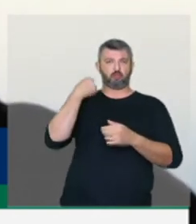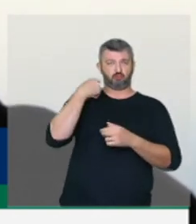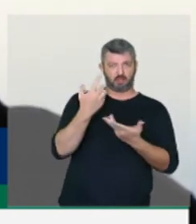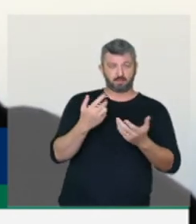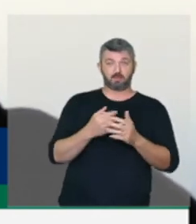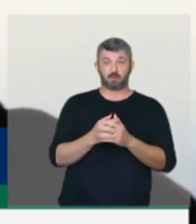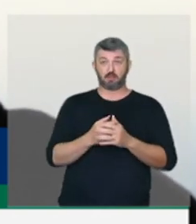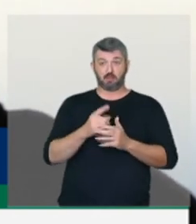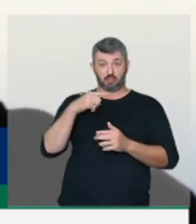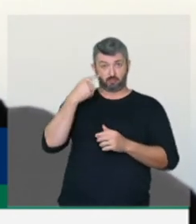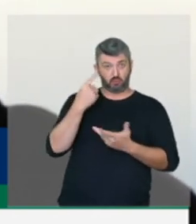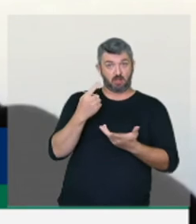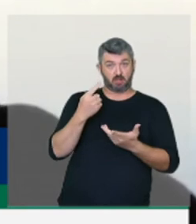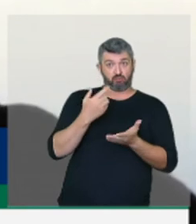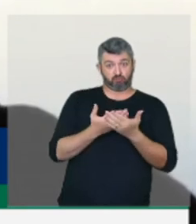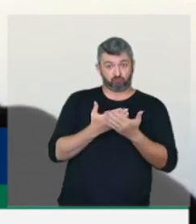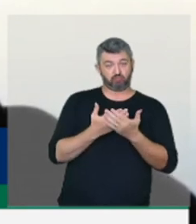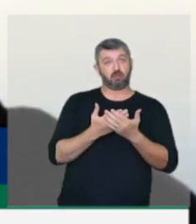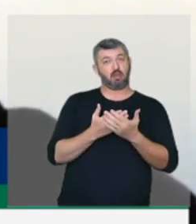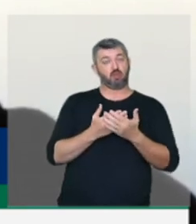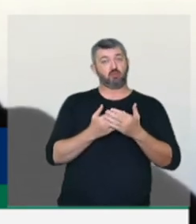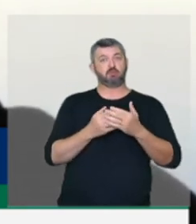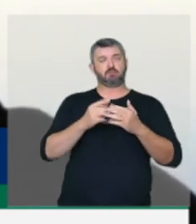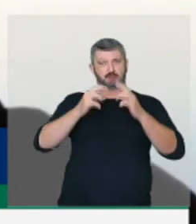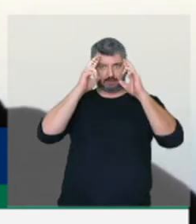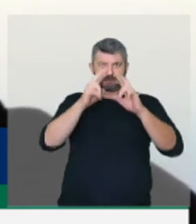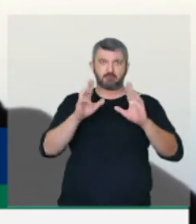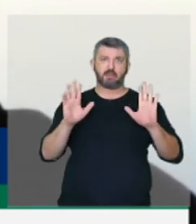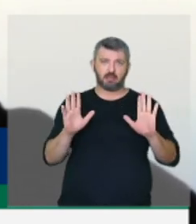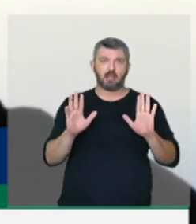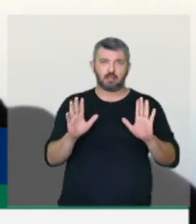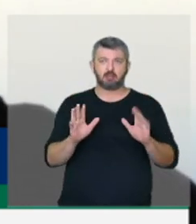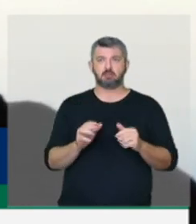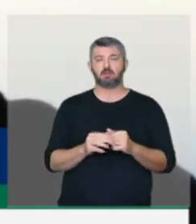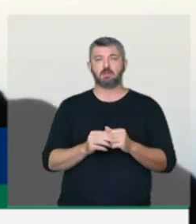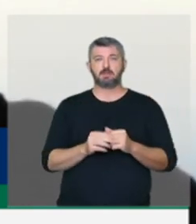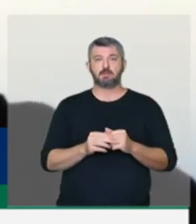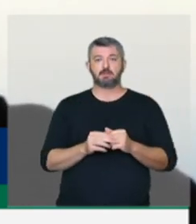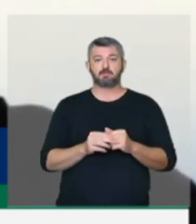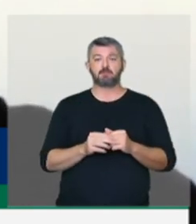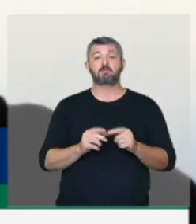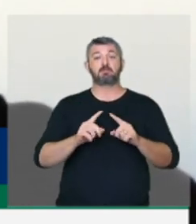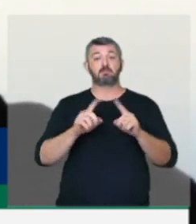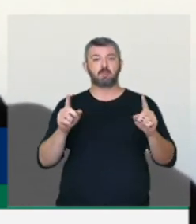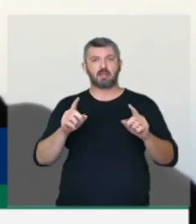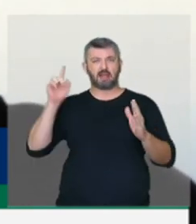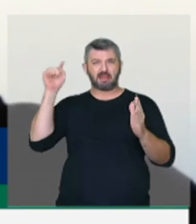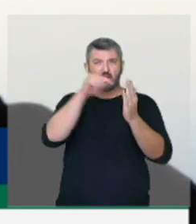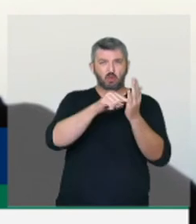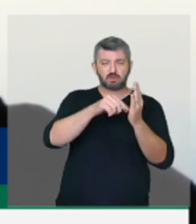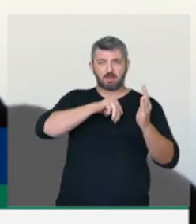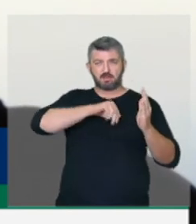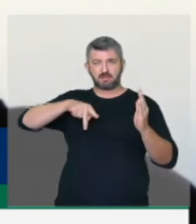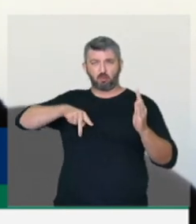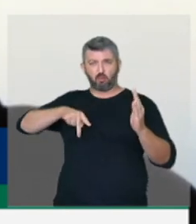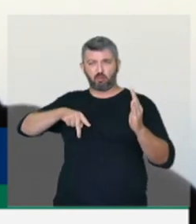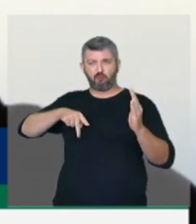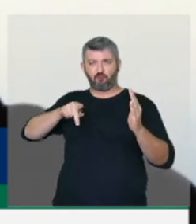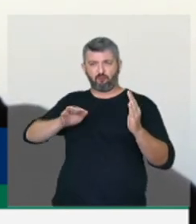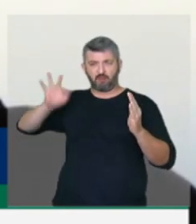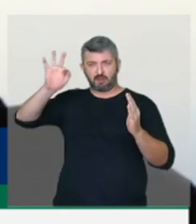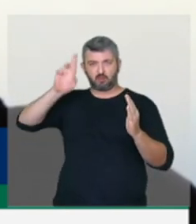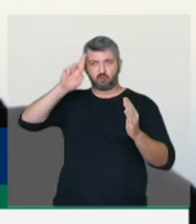dizer que o direito posto é um direito que é respeitado, é a nossa norma vigente. Nem mesmo a denúncia do Ministério Público Federal na pessoa